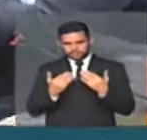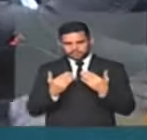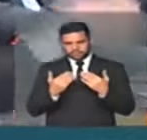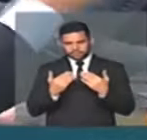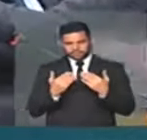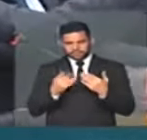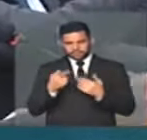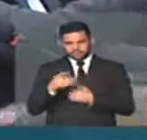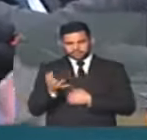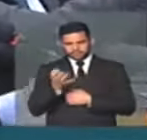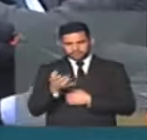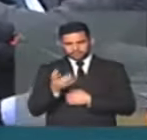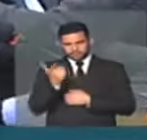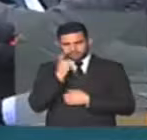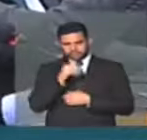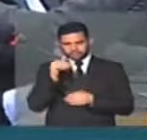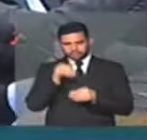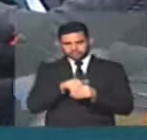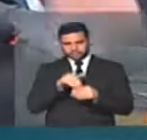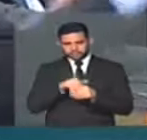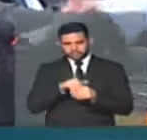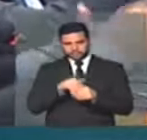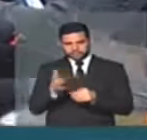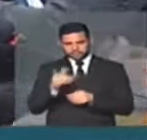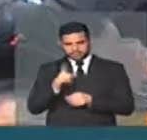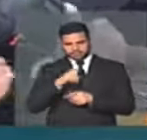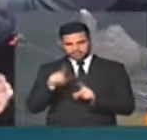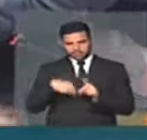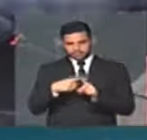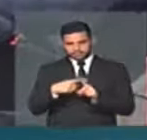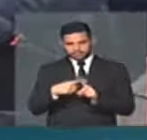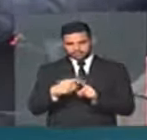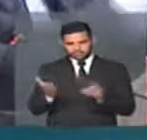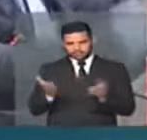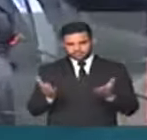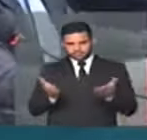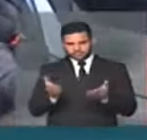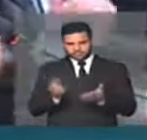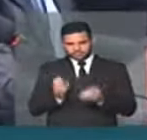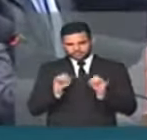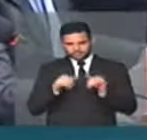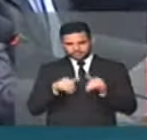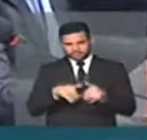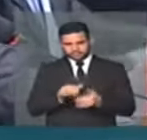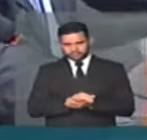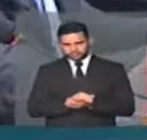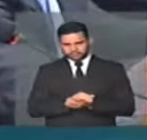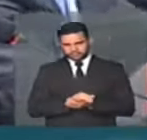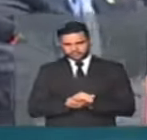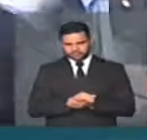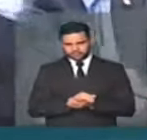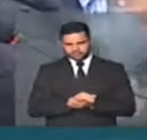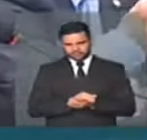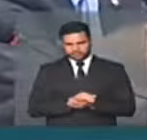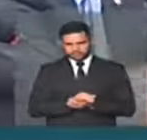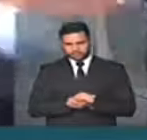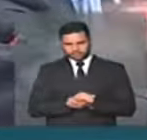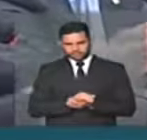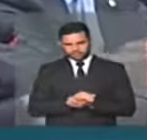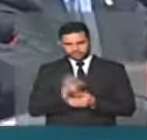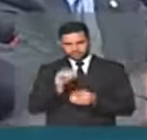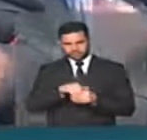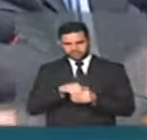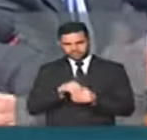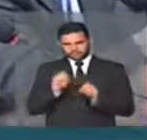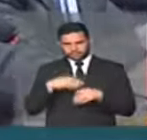manifestar. Eles querem ganhar a votação. Eles têm maioria para isso. Está encerrado. Eles têm maioria para isso. Está encerrada a votação.